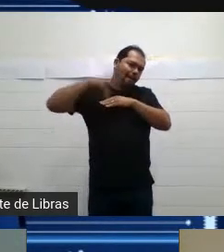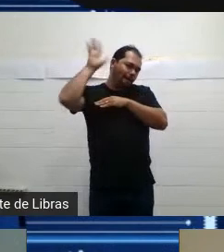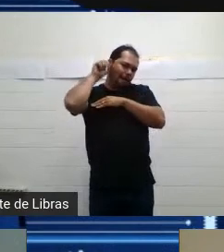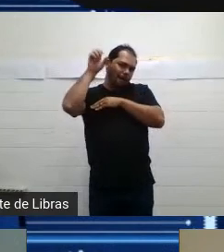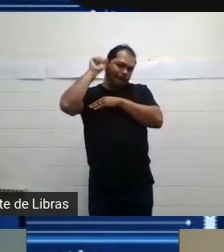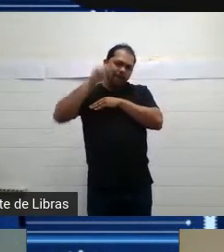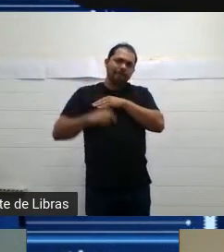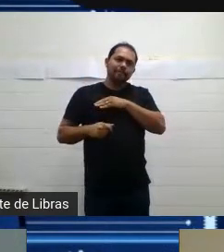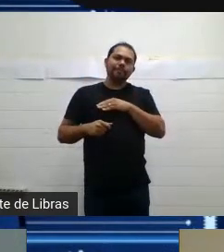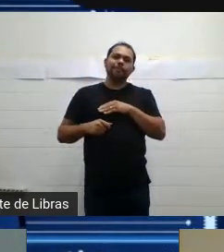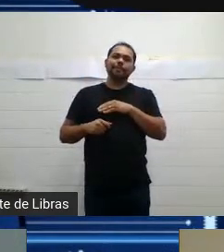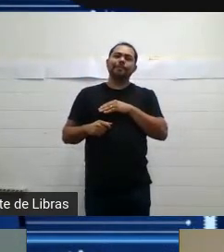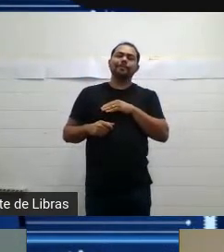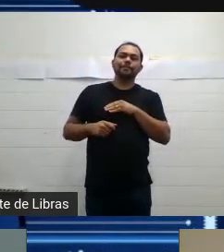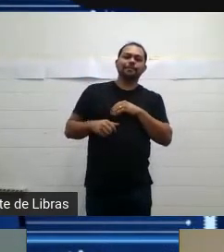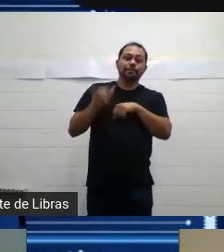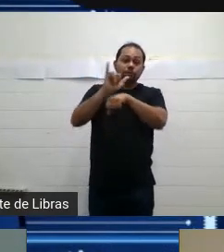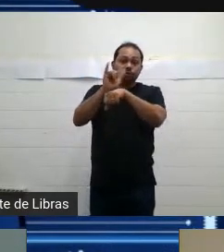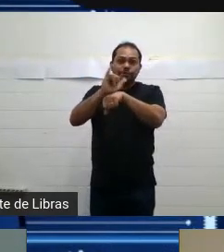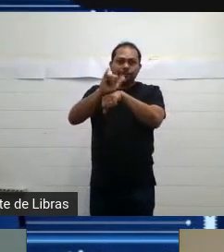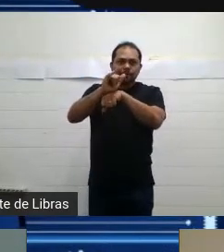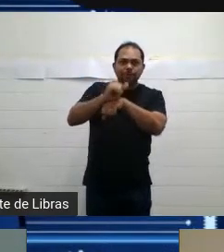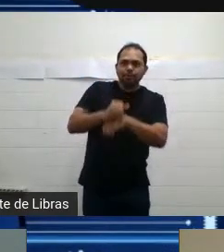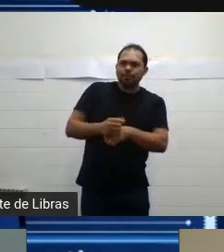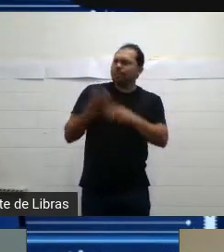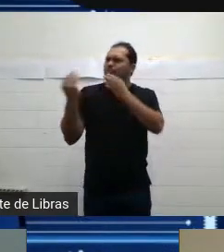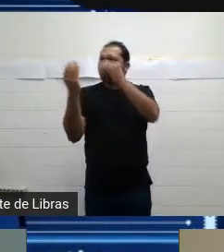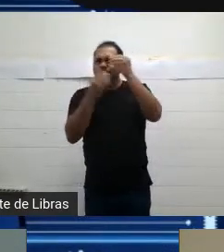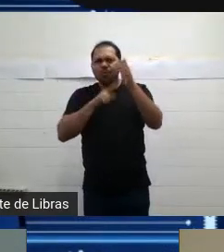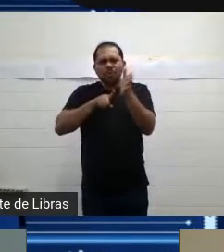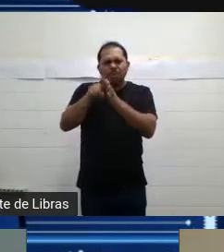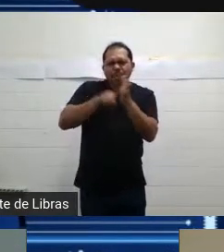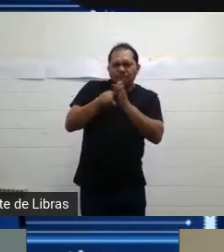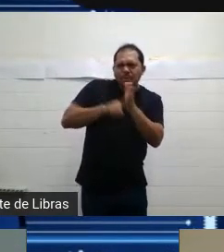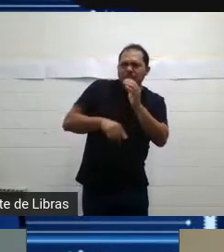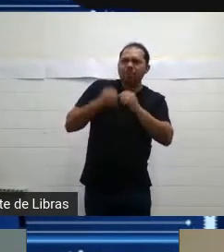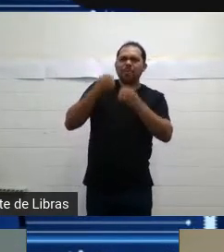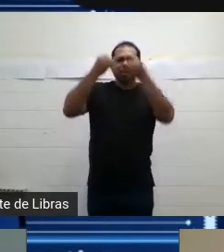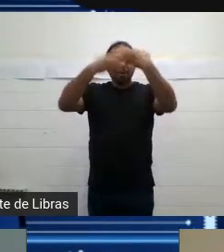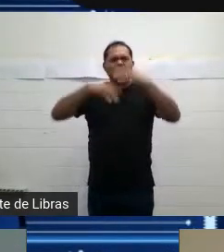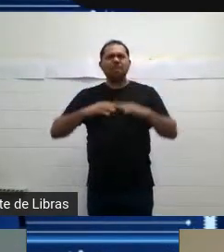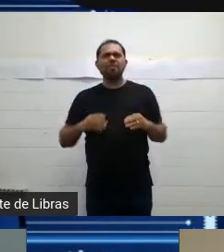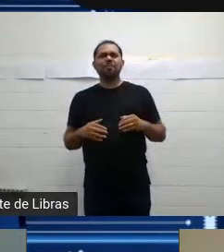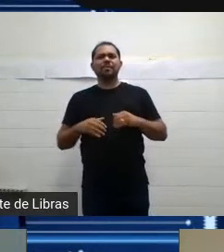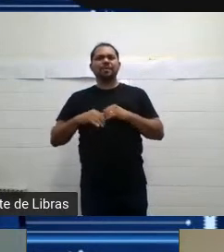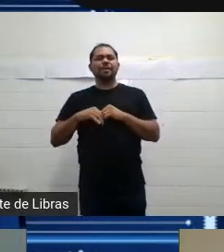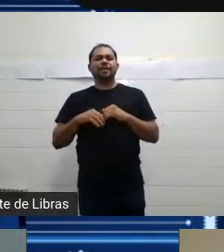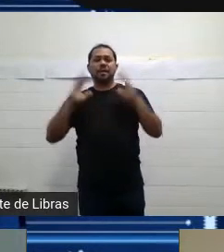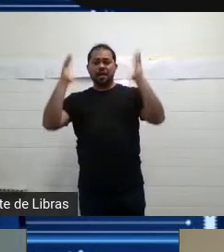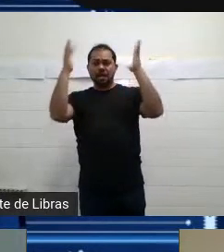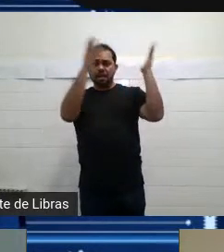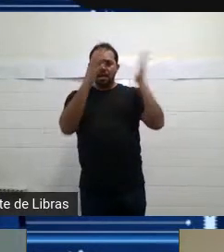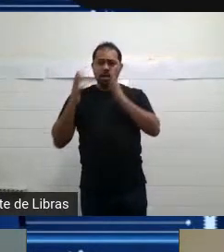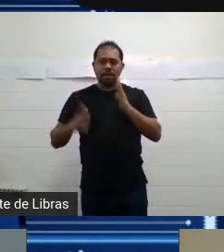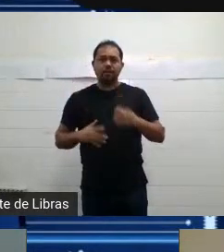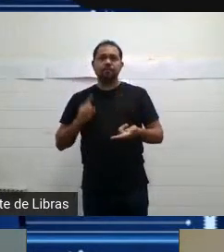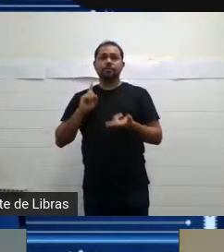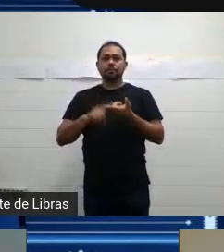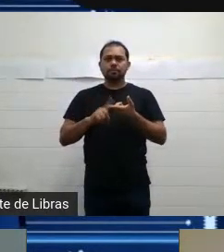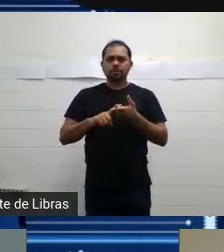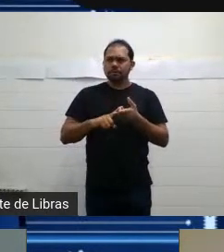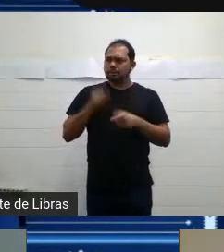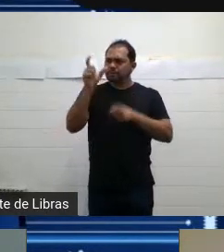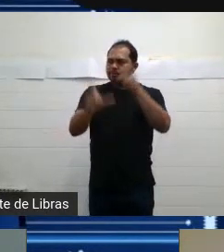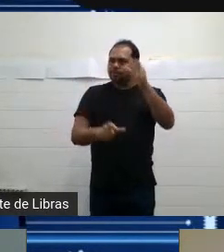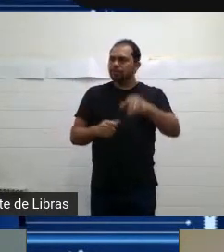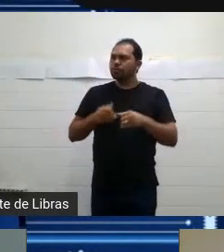no YouTube continua bombando, falando esse trabalho, sobre os trabalhos de vocês, tá? Tem o pessoal aqui dizendo que é realmente